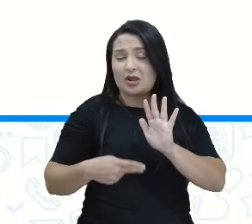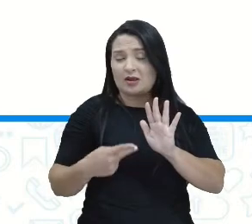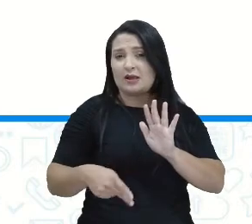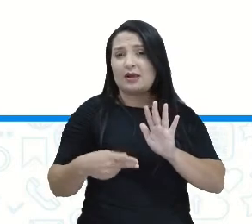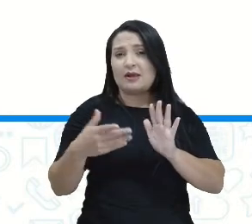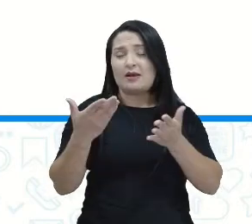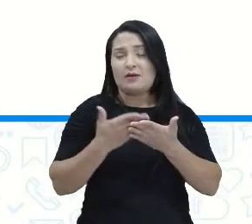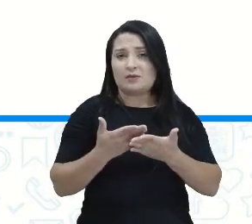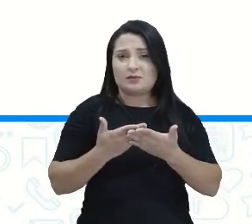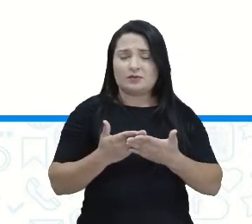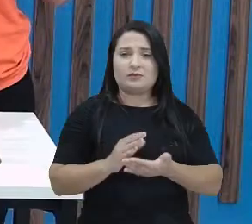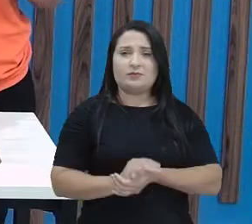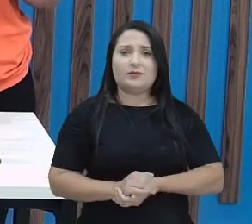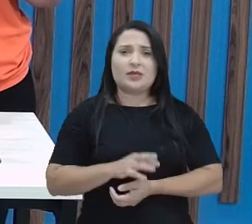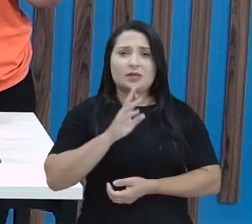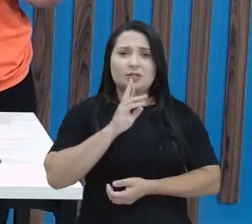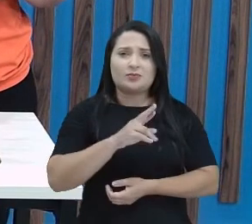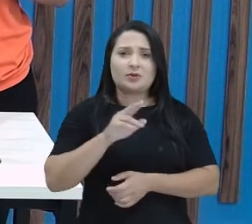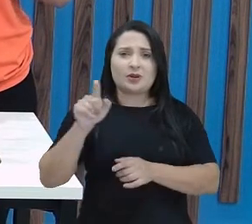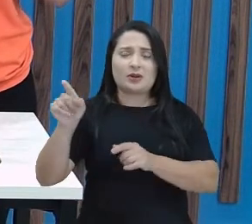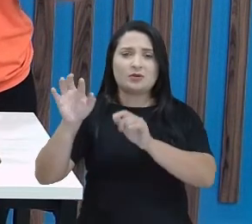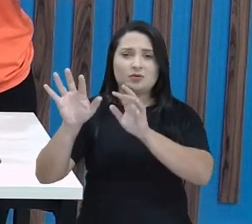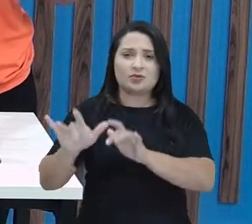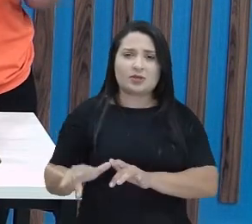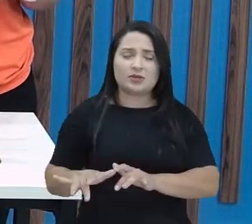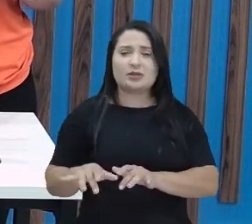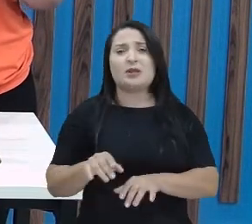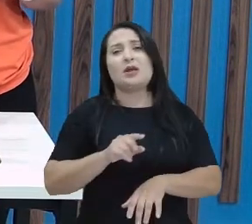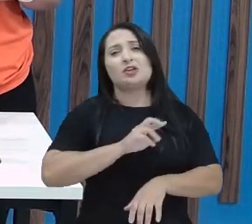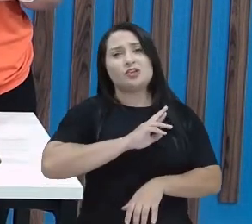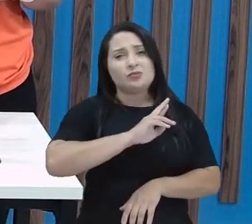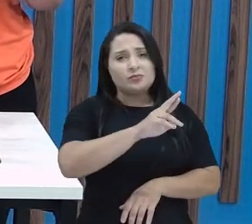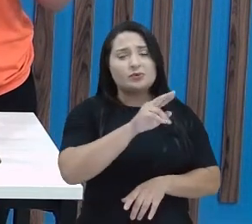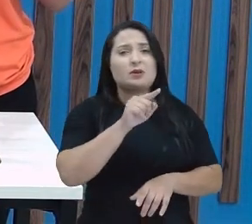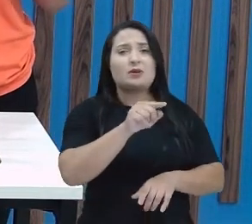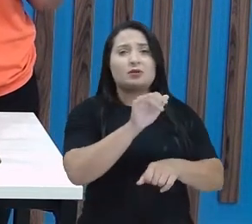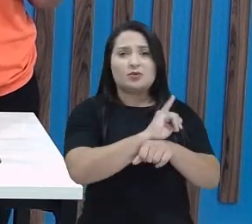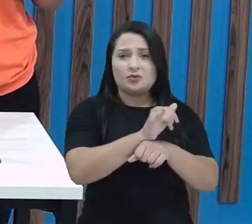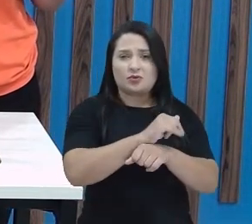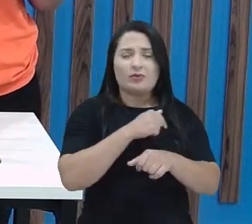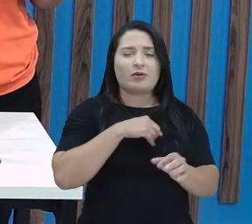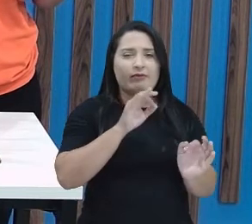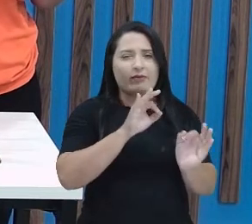de hoje. Respondam no chat, respondam lá no YouTube,